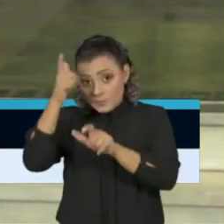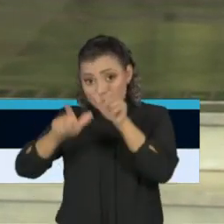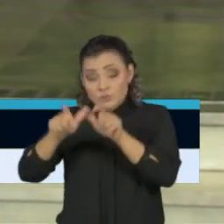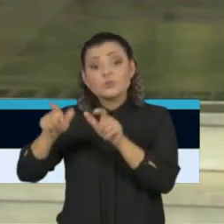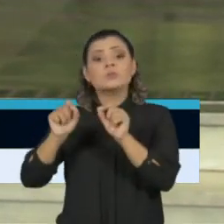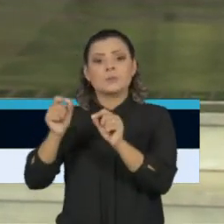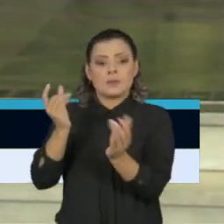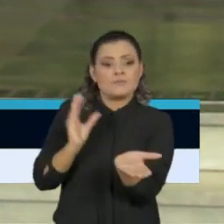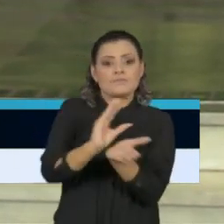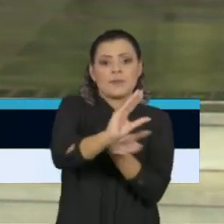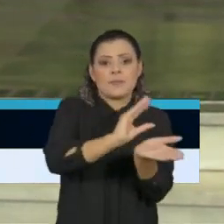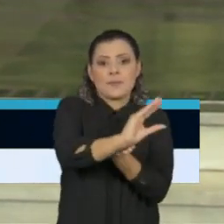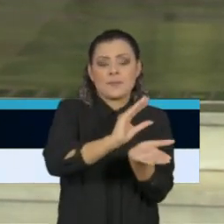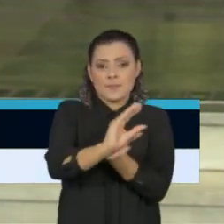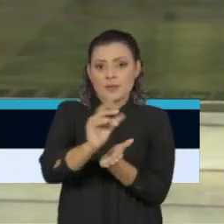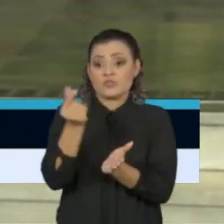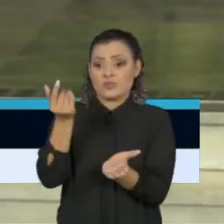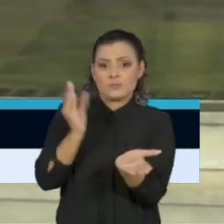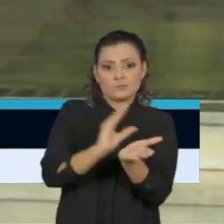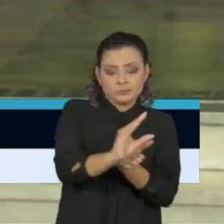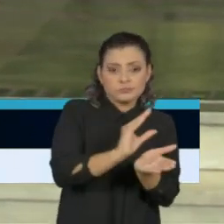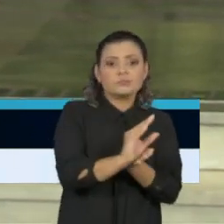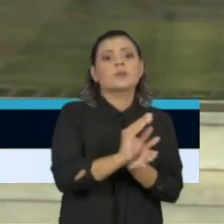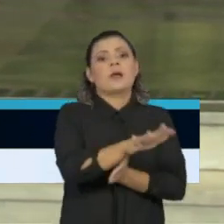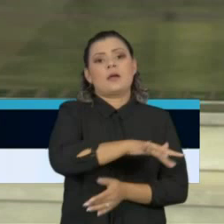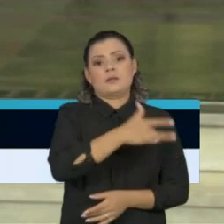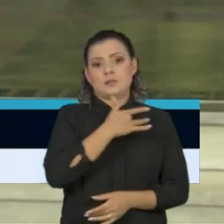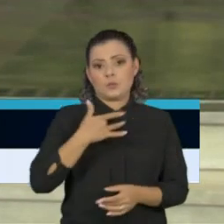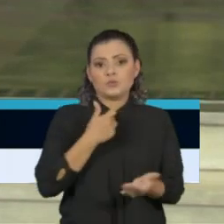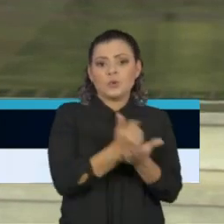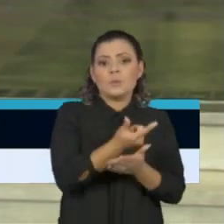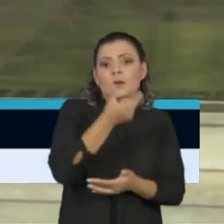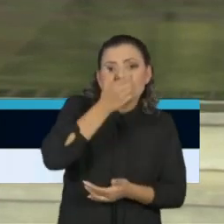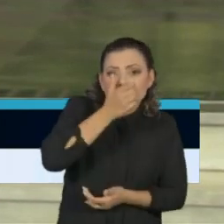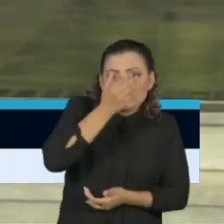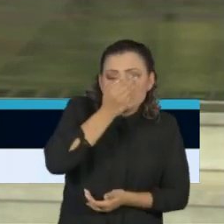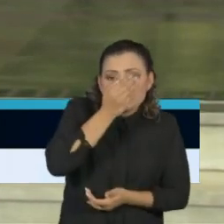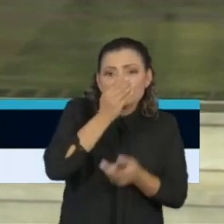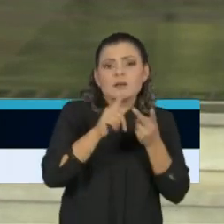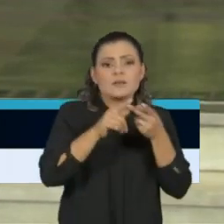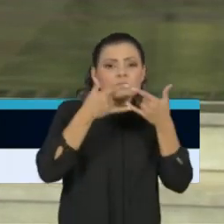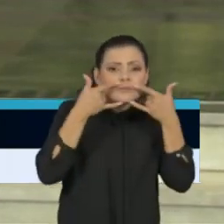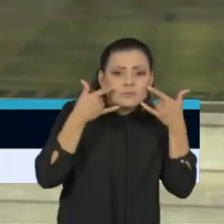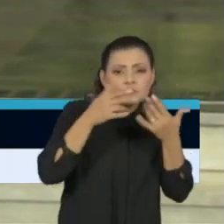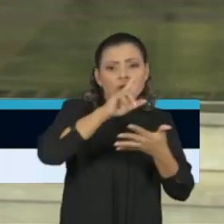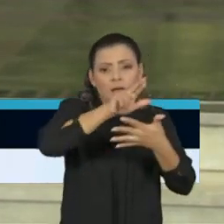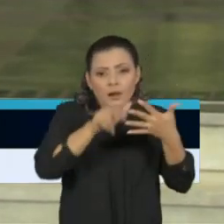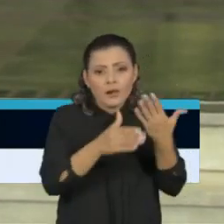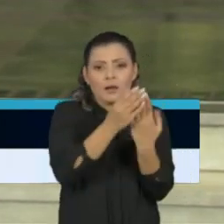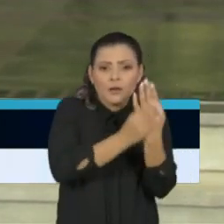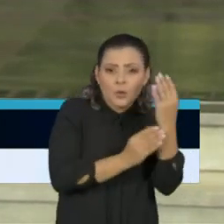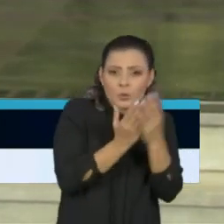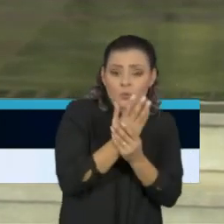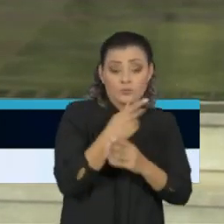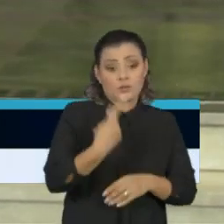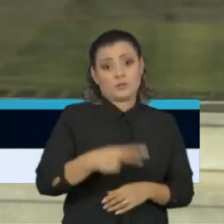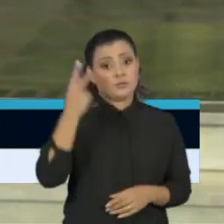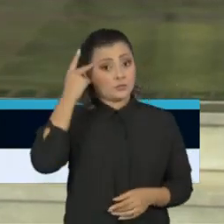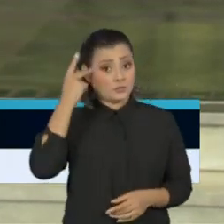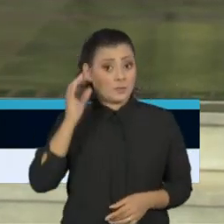respiradores e 180 mil equipamentos de proteção individual para os profissionais de saúde pública do Estado de São